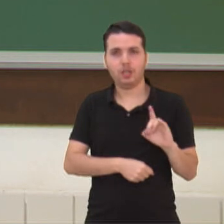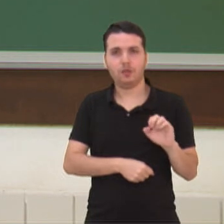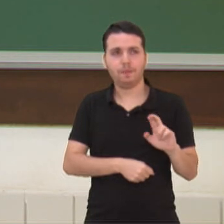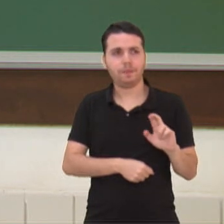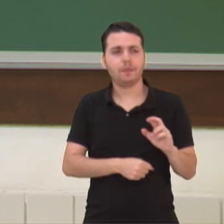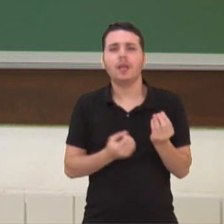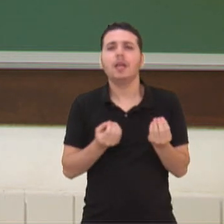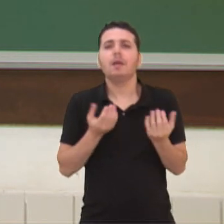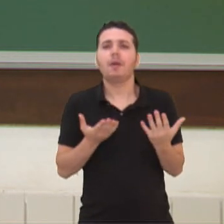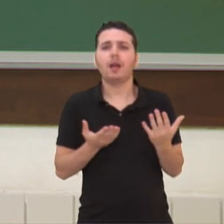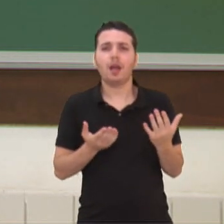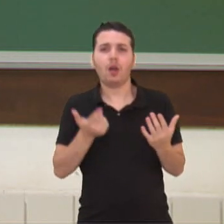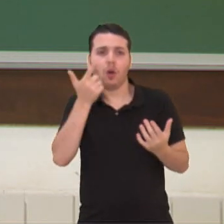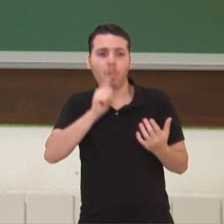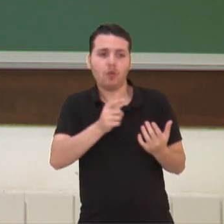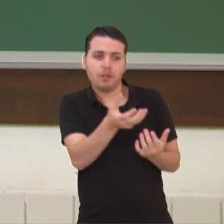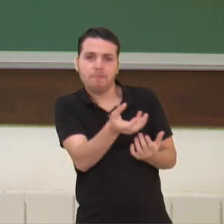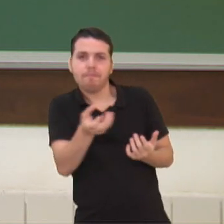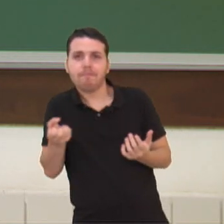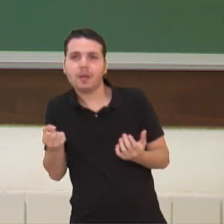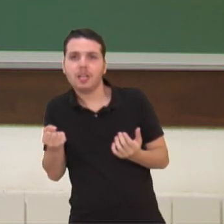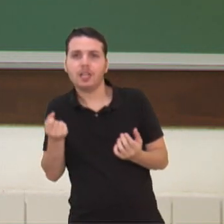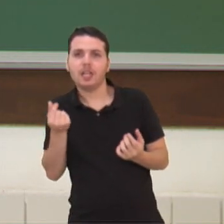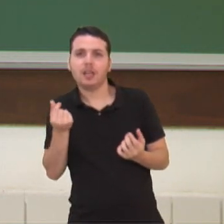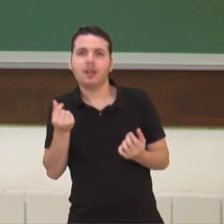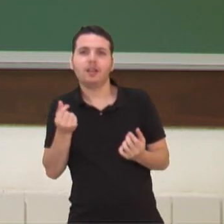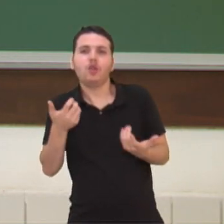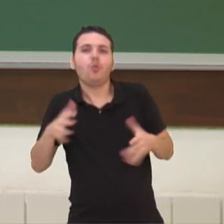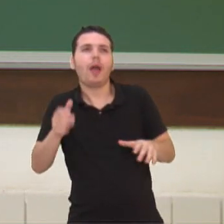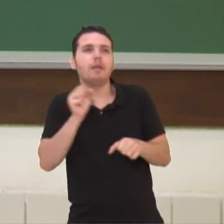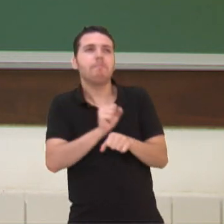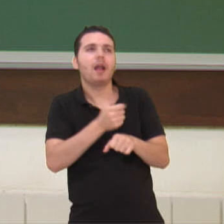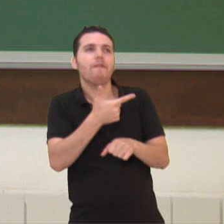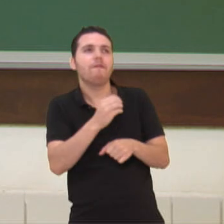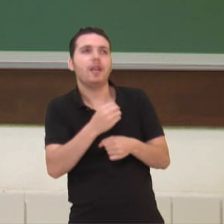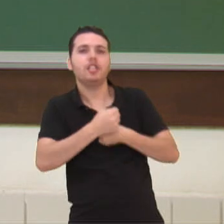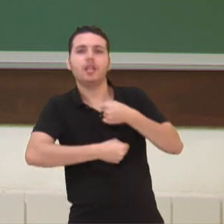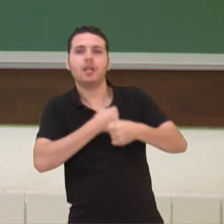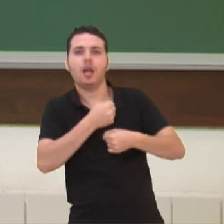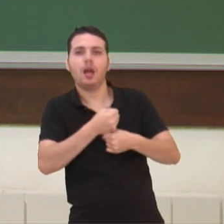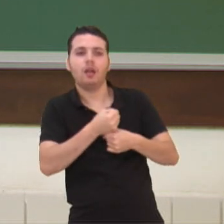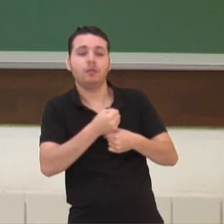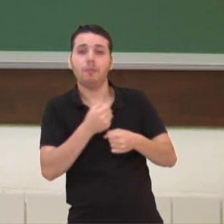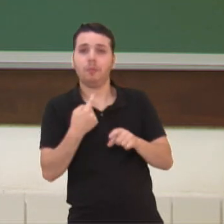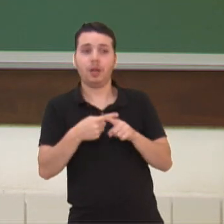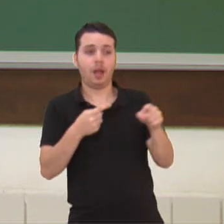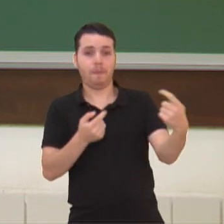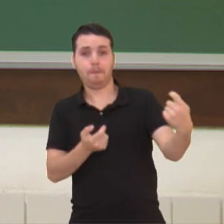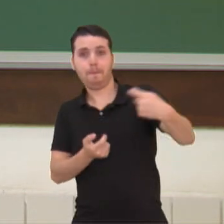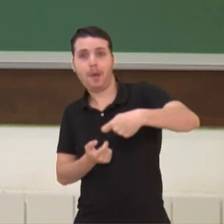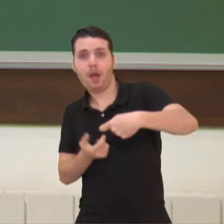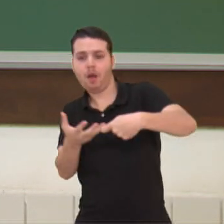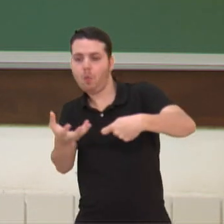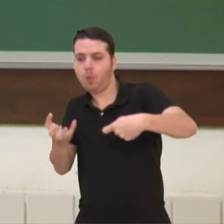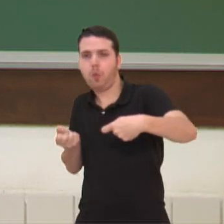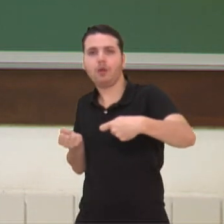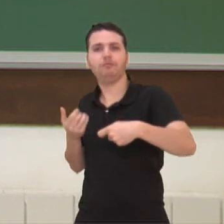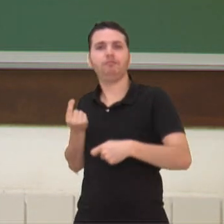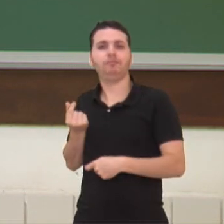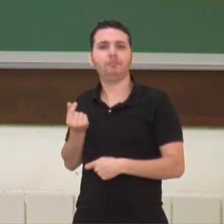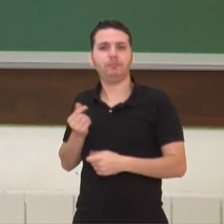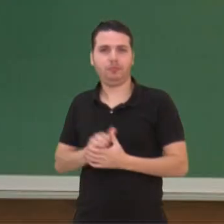eles pudessem receber logo, e não lá só depois de 20, 30 anos, né? E aí, o que aconteceu? Aconteceu que